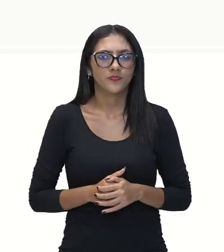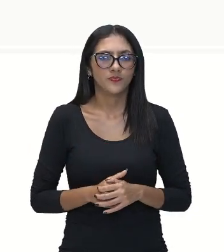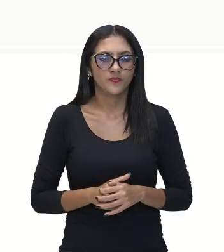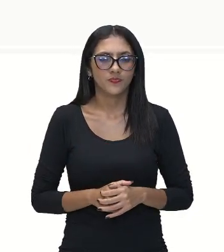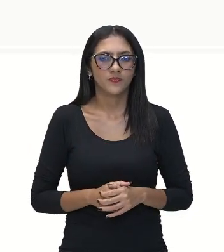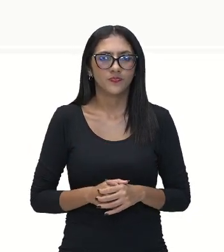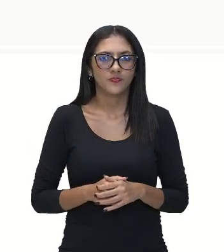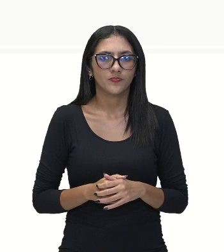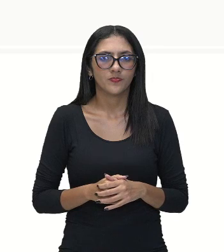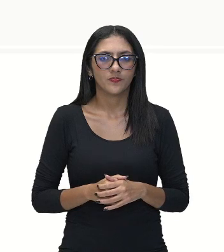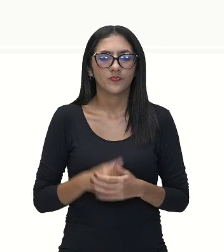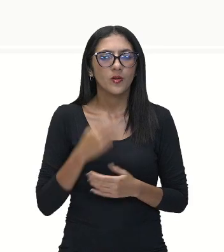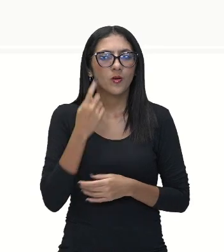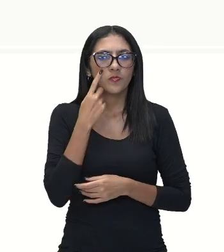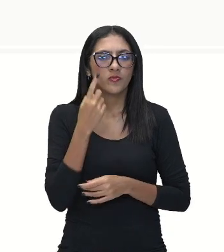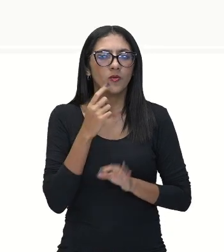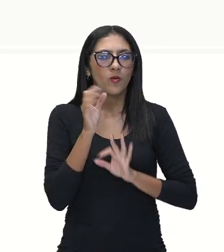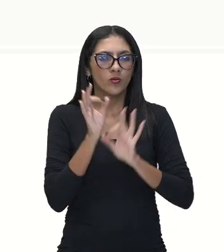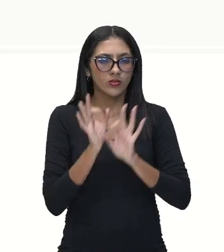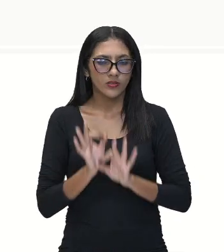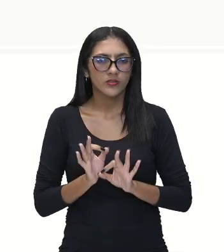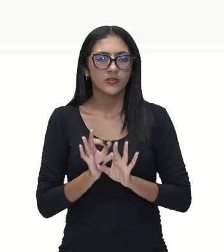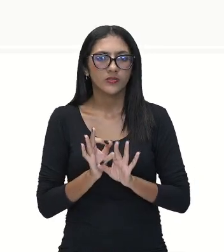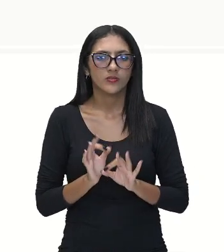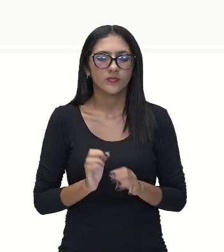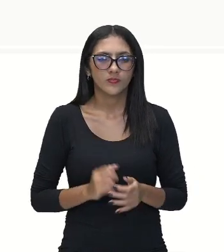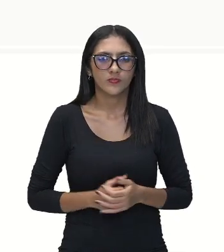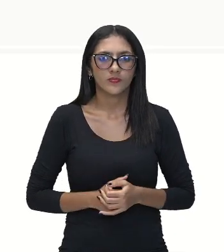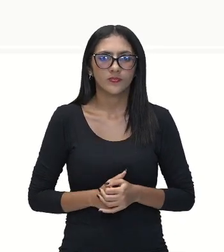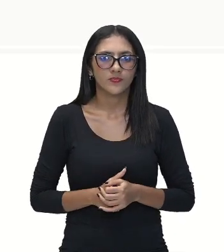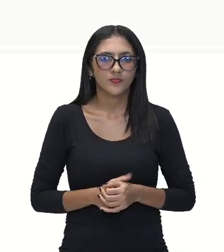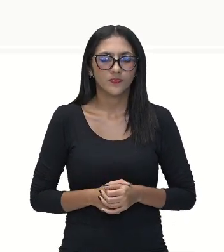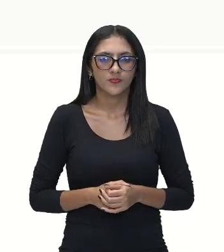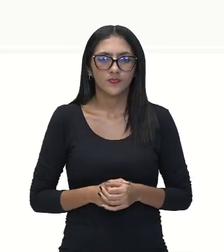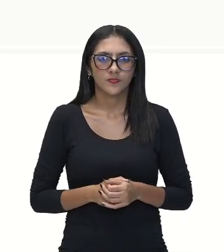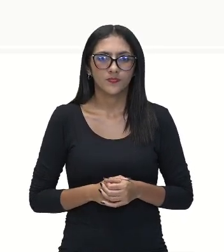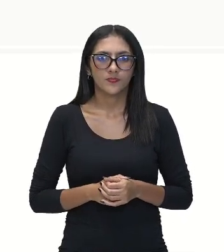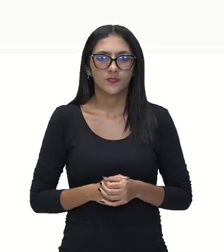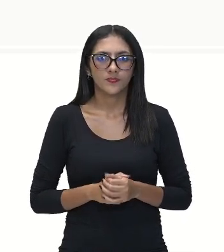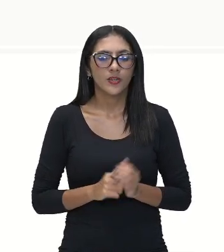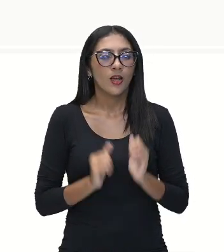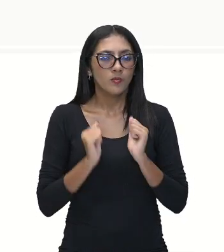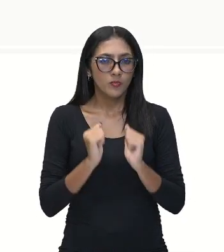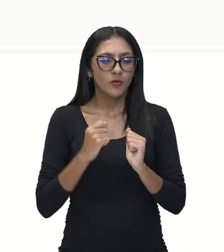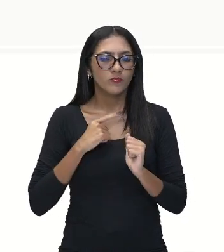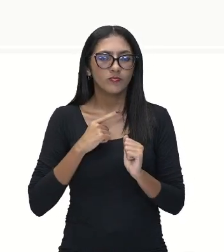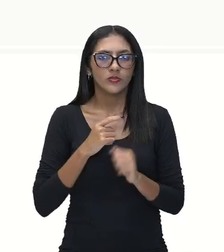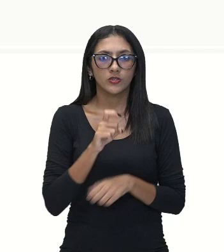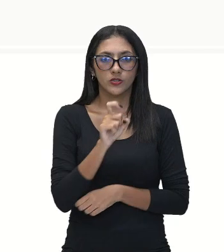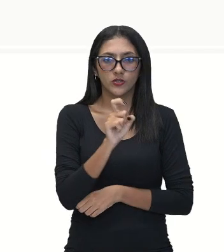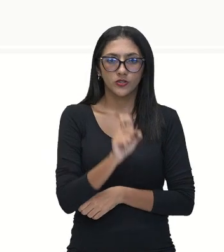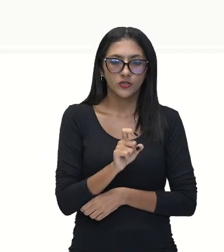embaixo como resposta da maneira que a questão nos pede Ó você pode escrever agora assim ó